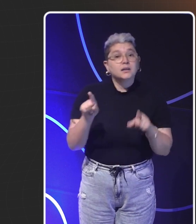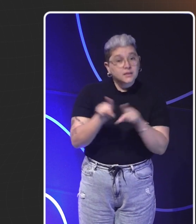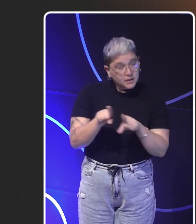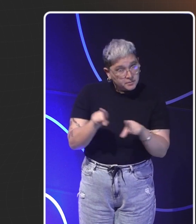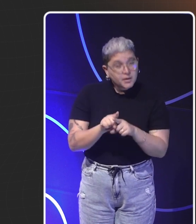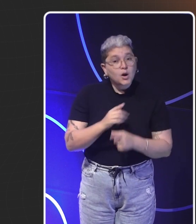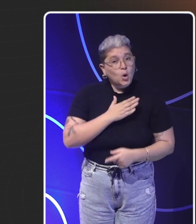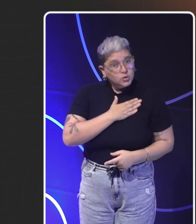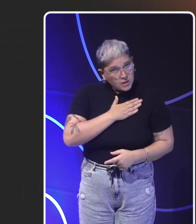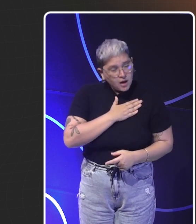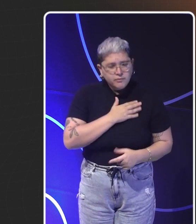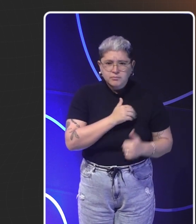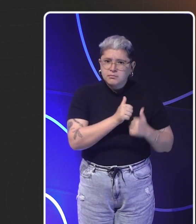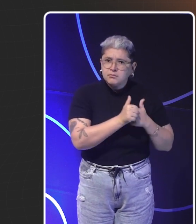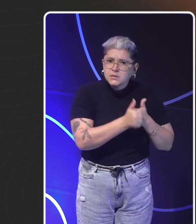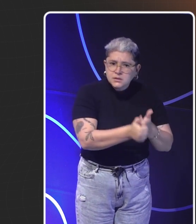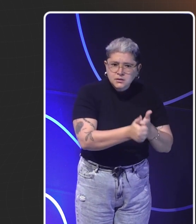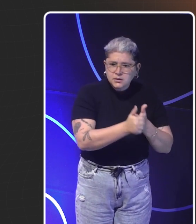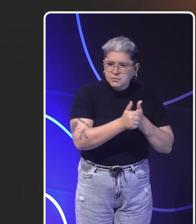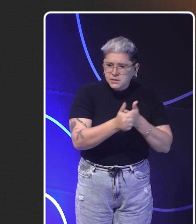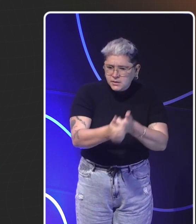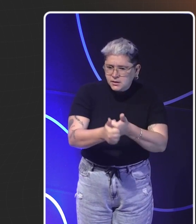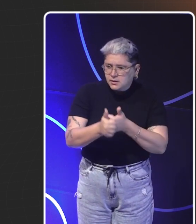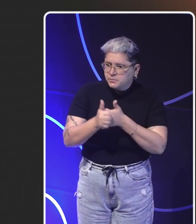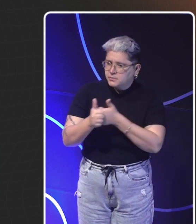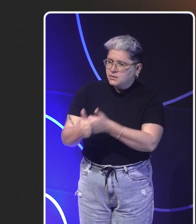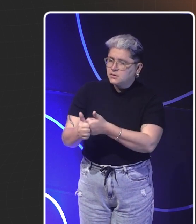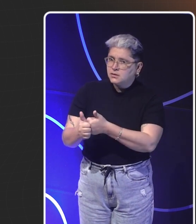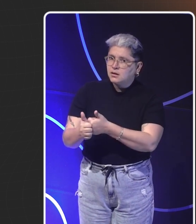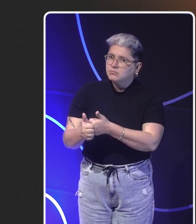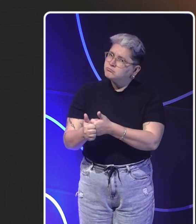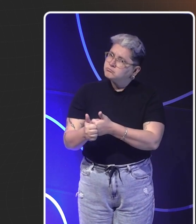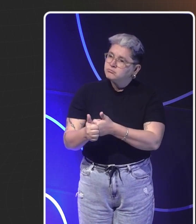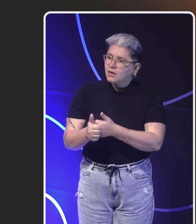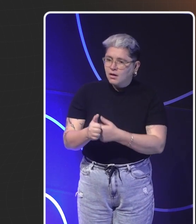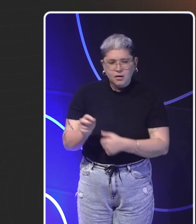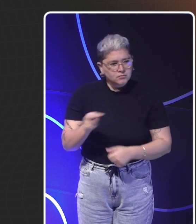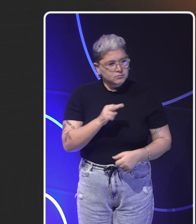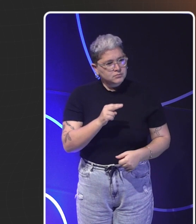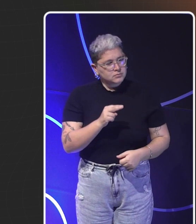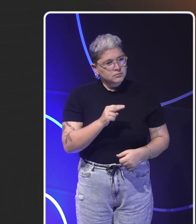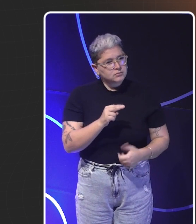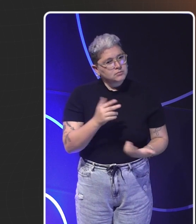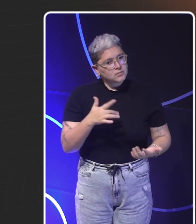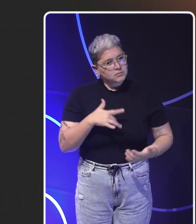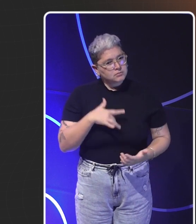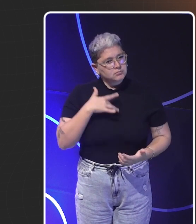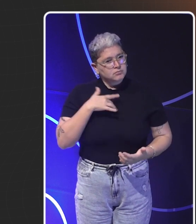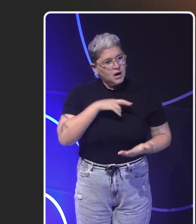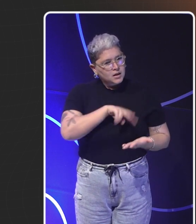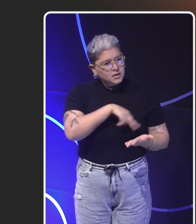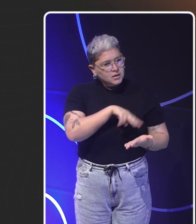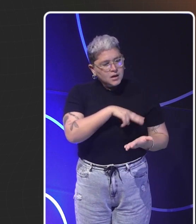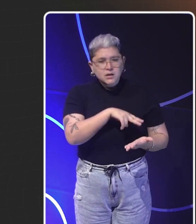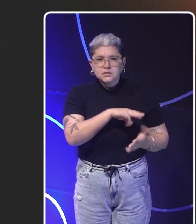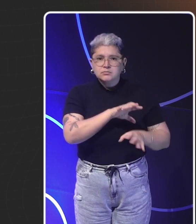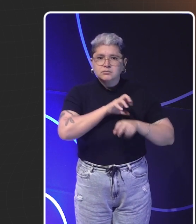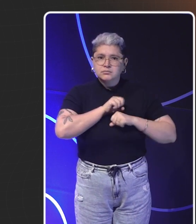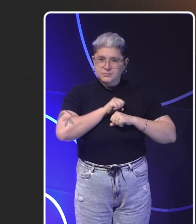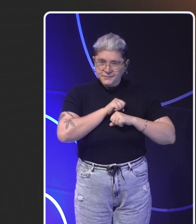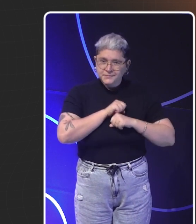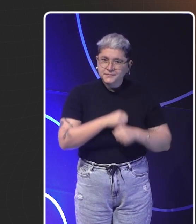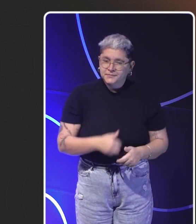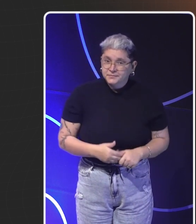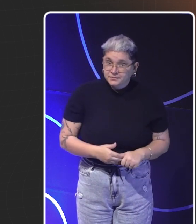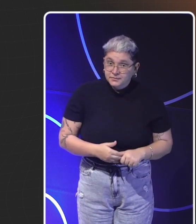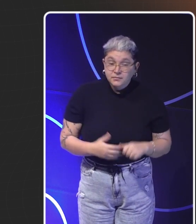Passaram a me seguir e começaram a inspirar a sua vida em cima da dança que eu proporcionava para eles. Então, Com o